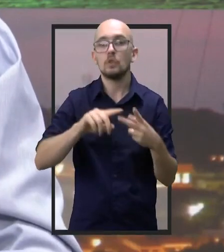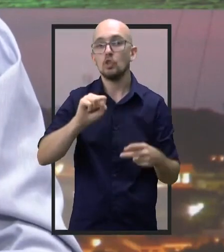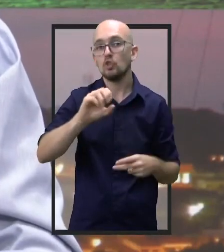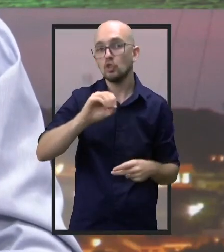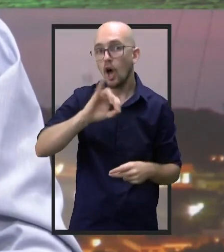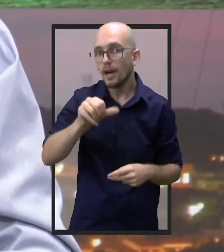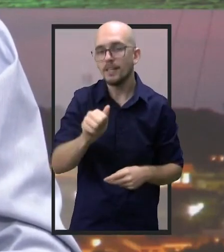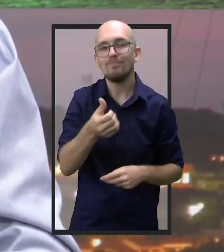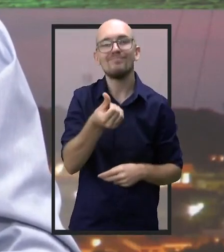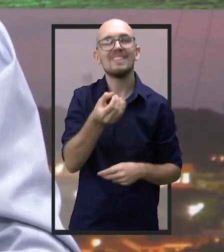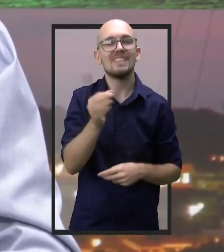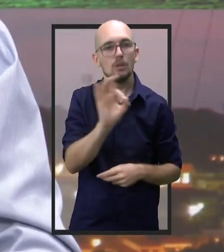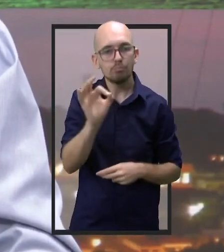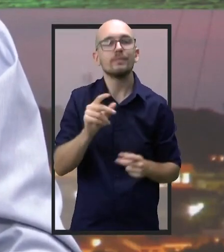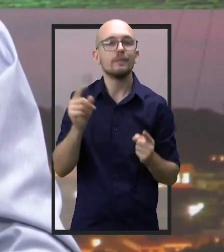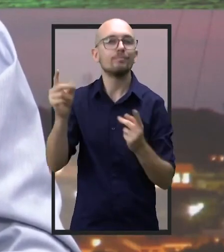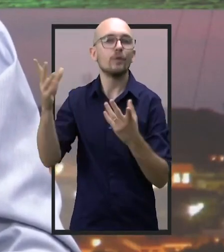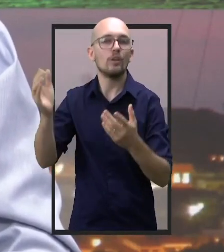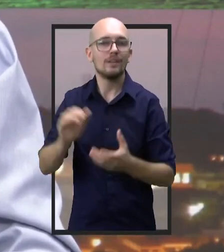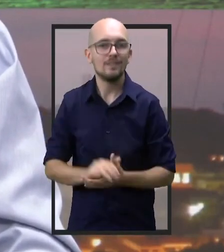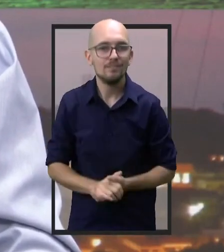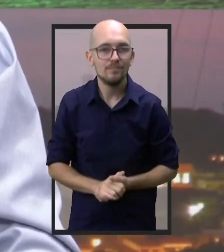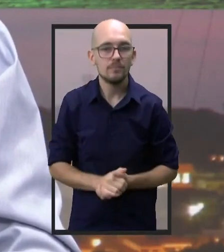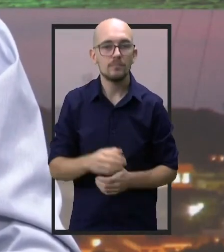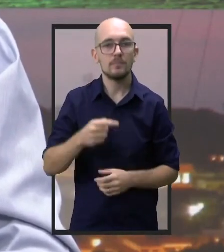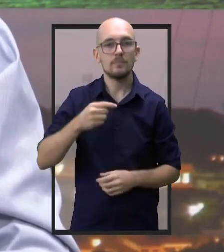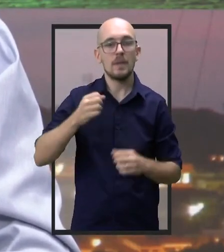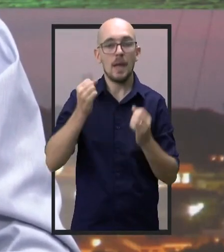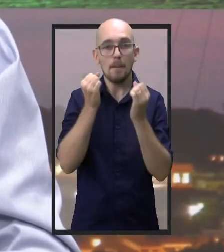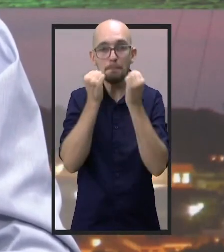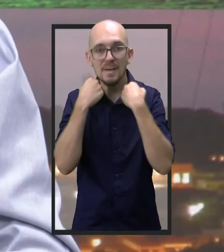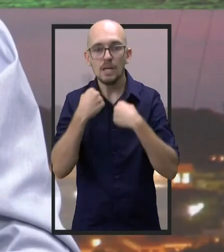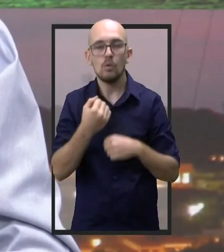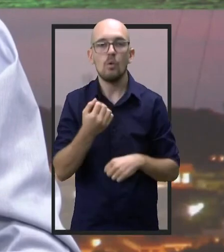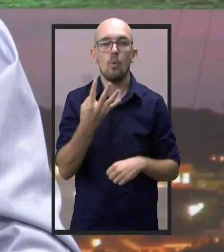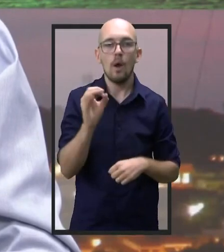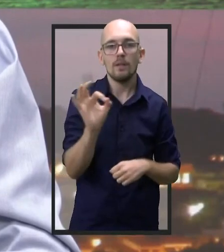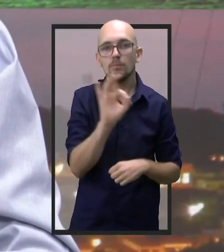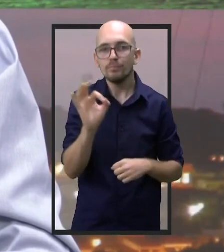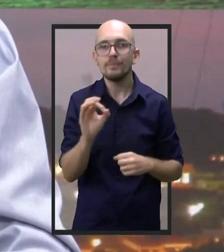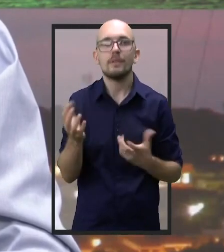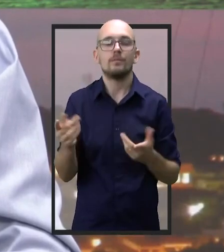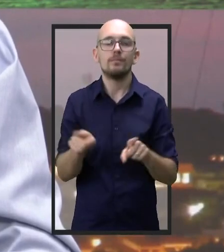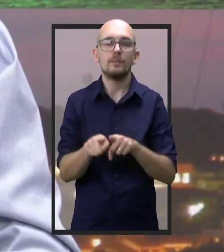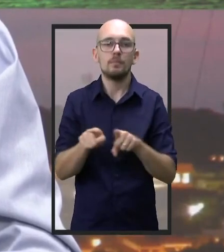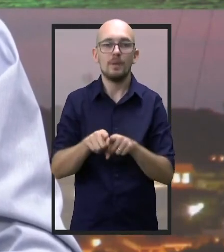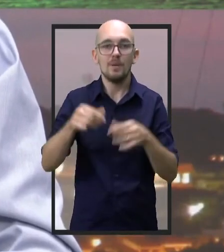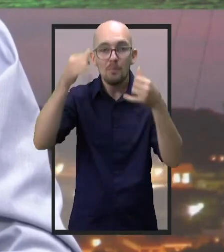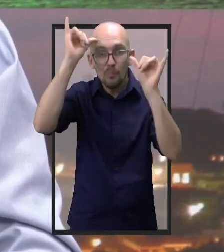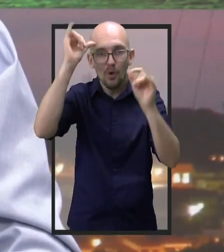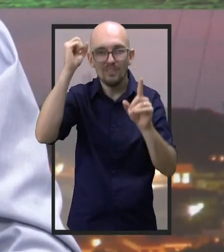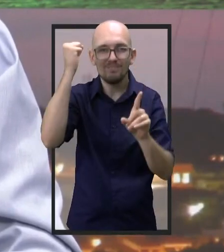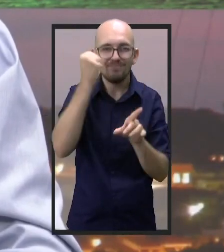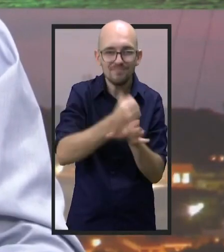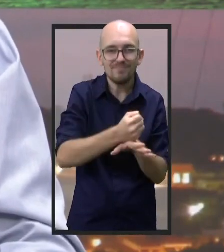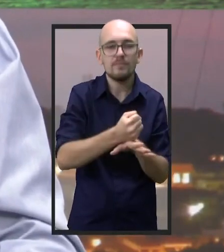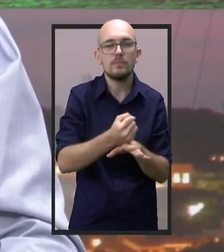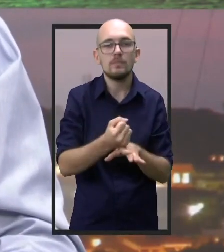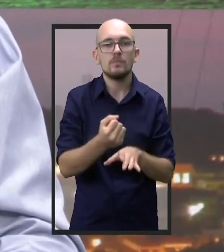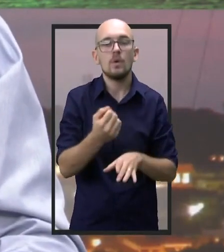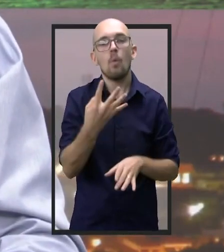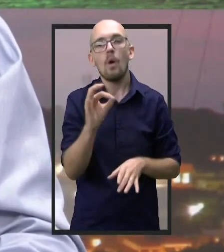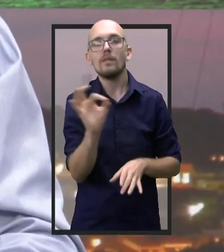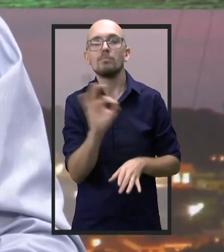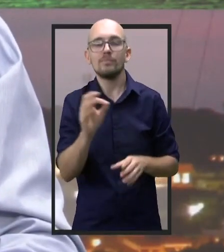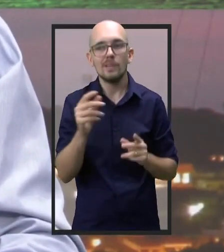Se você pensar em milho, hoje 30%, 40% é exportado. Em pecuária de corte, se você pensar 15% a 20% exportado.